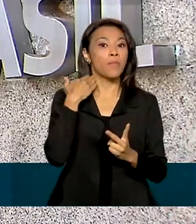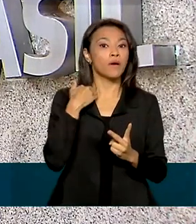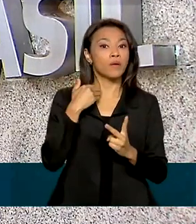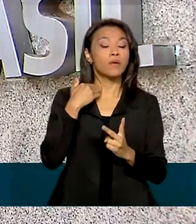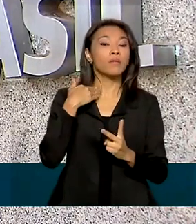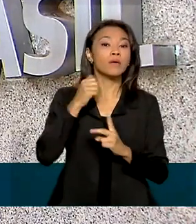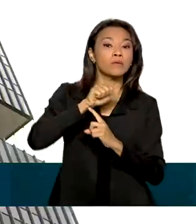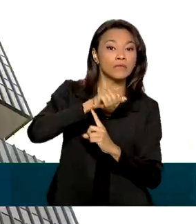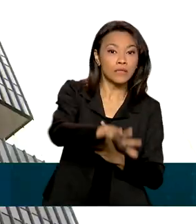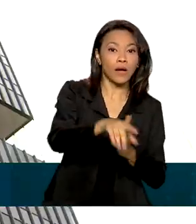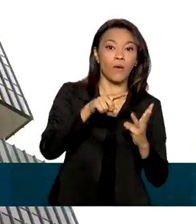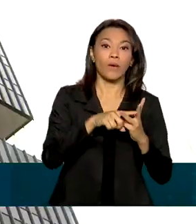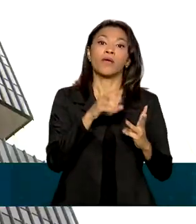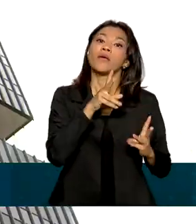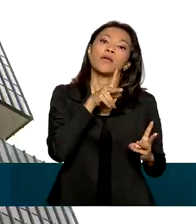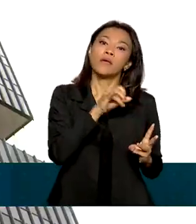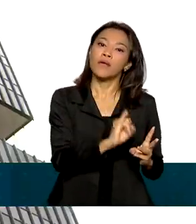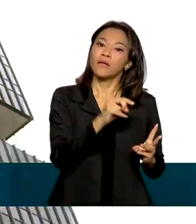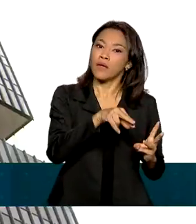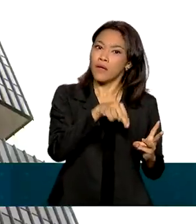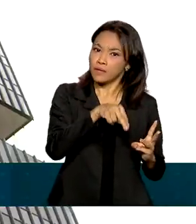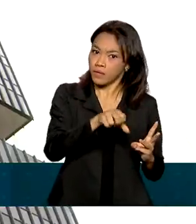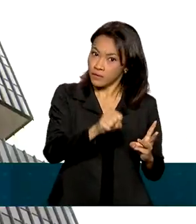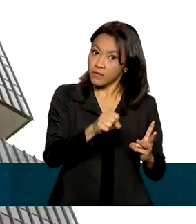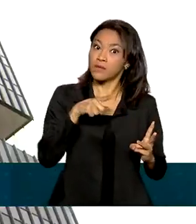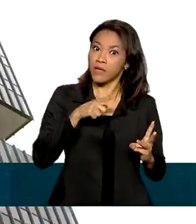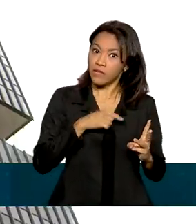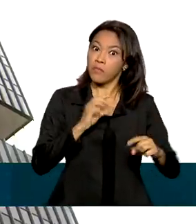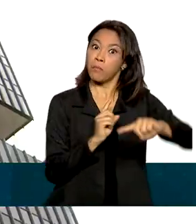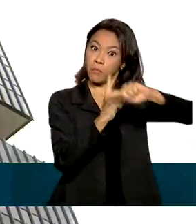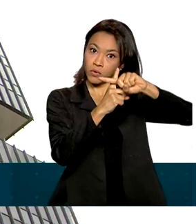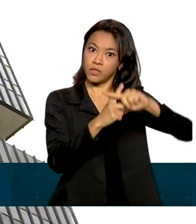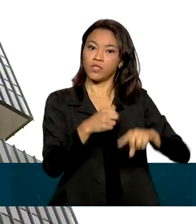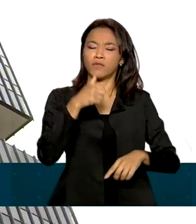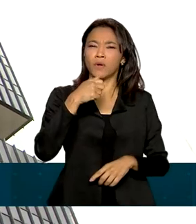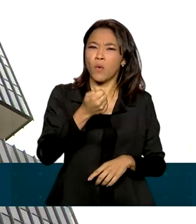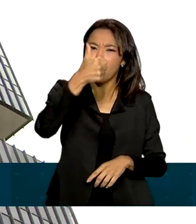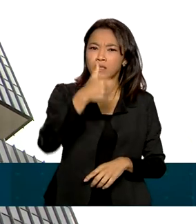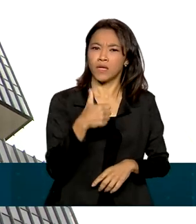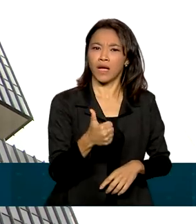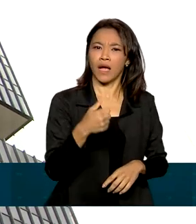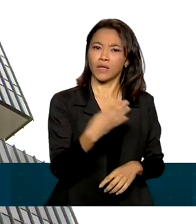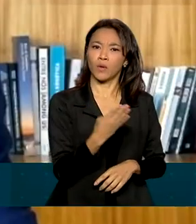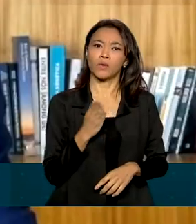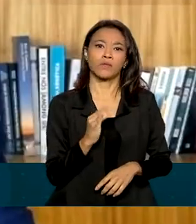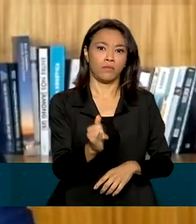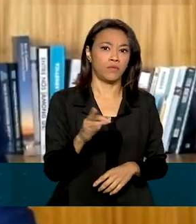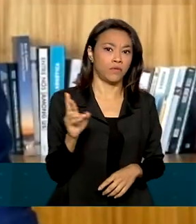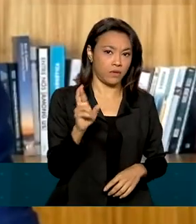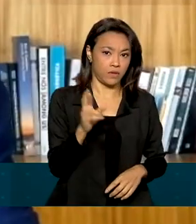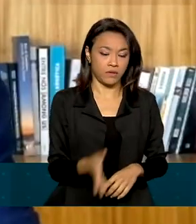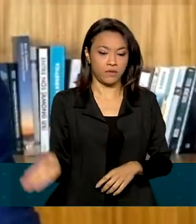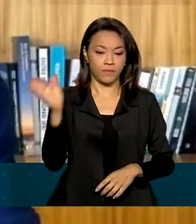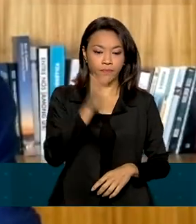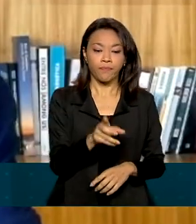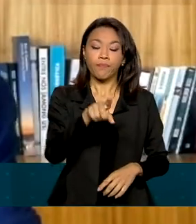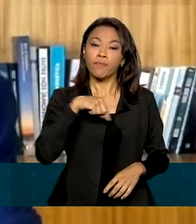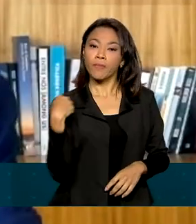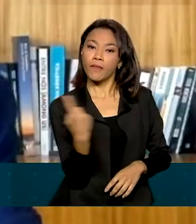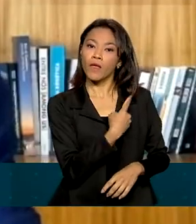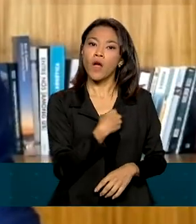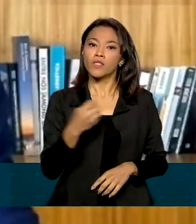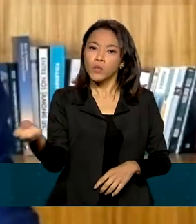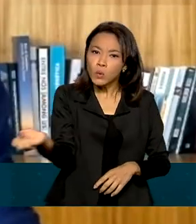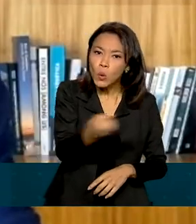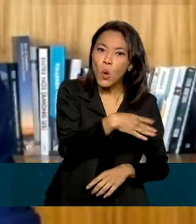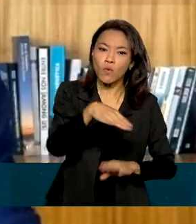Previdência Social tiveram saldo positivo de quase 14 milhões de reais fazemos com novos programas